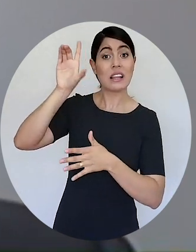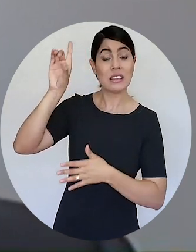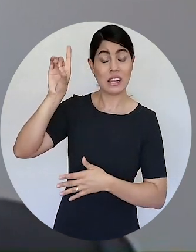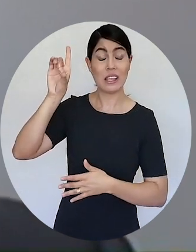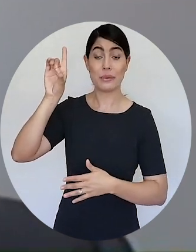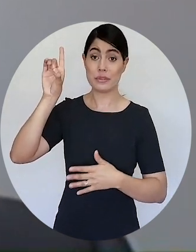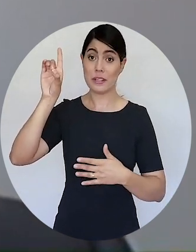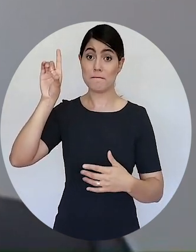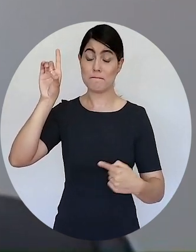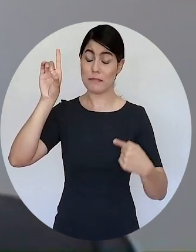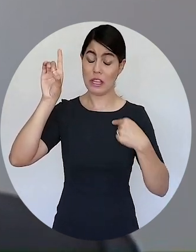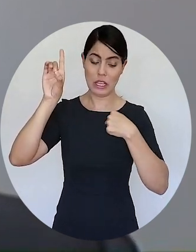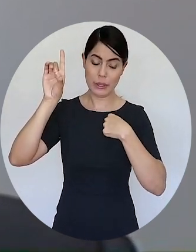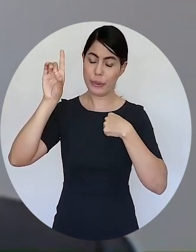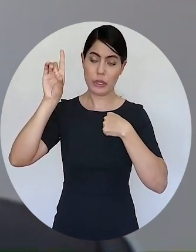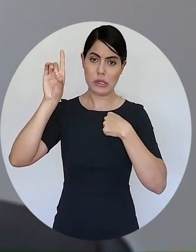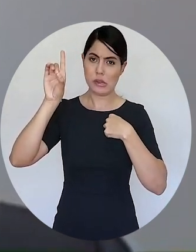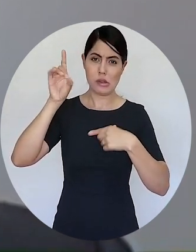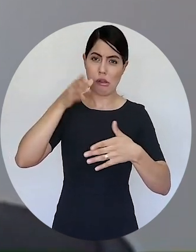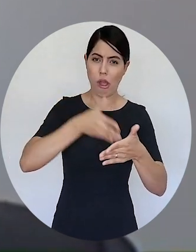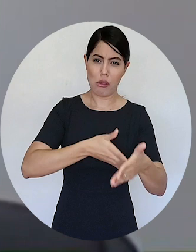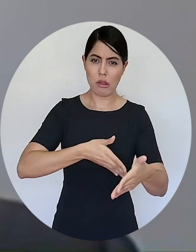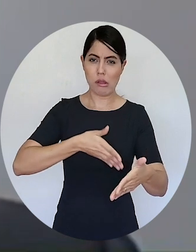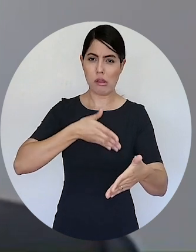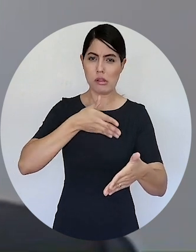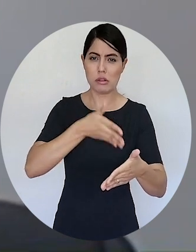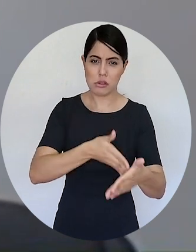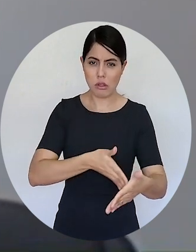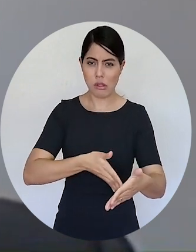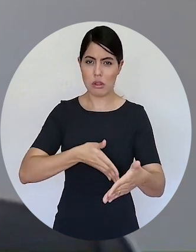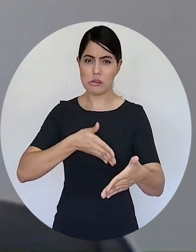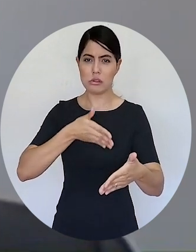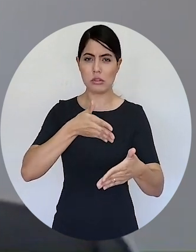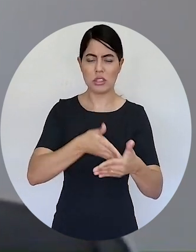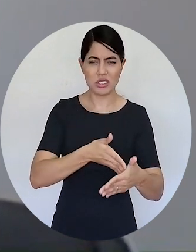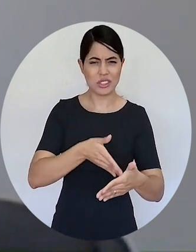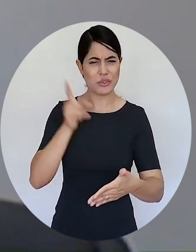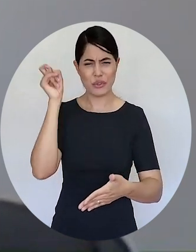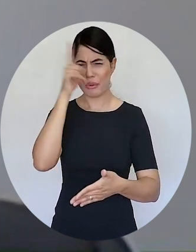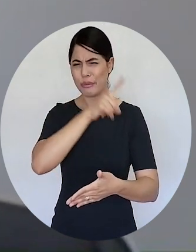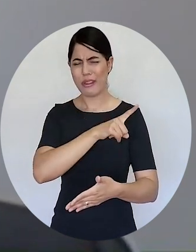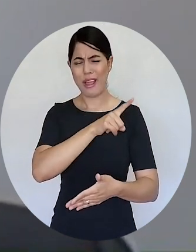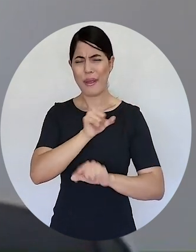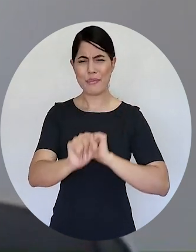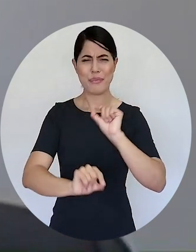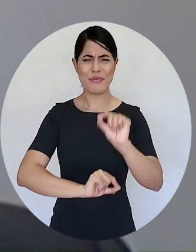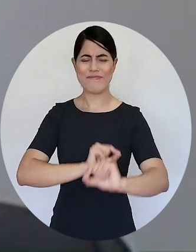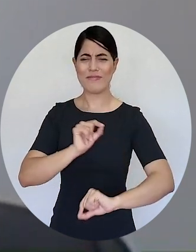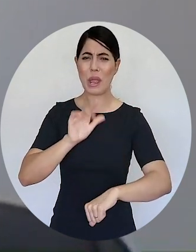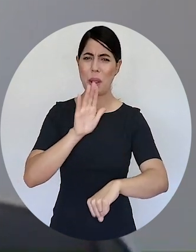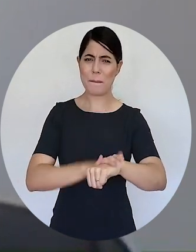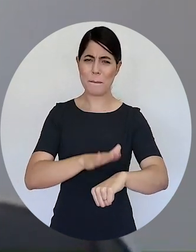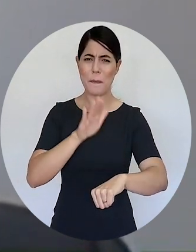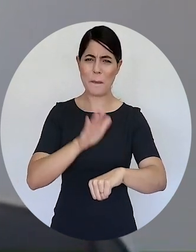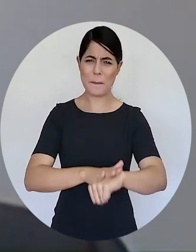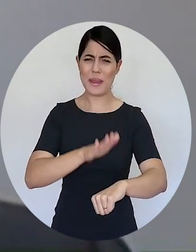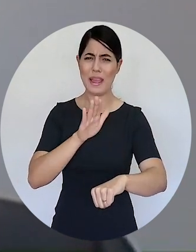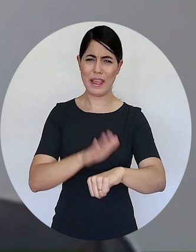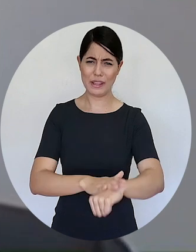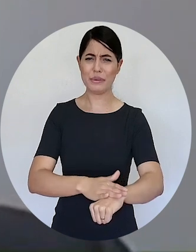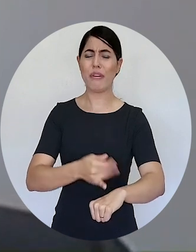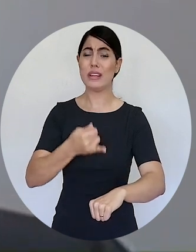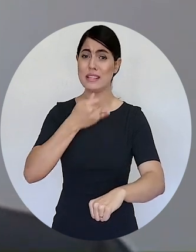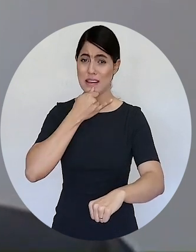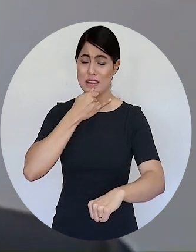tive a dificuldade de ter tido que enfrentar os momentos